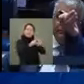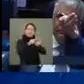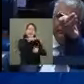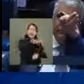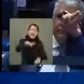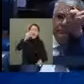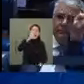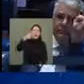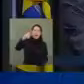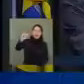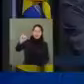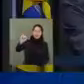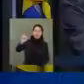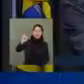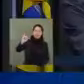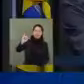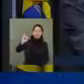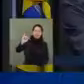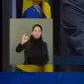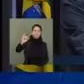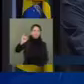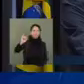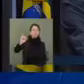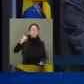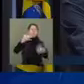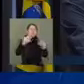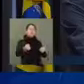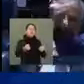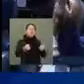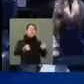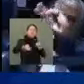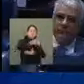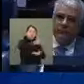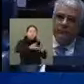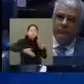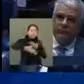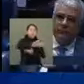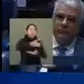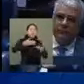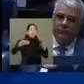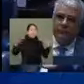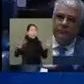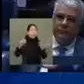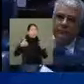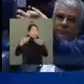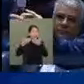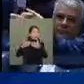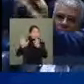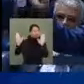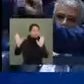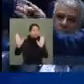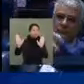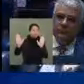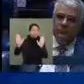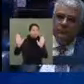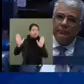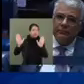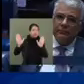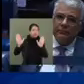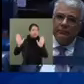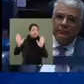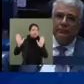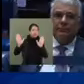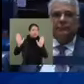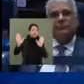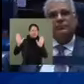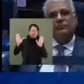você fez uma sugestão, então vamos fazer uma troca aqui. Eu estou inaugurando este ano, em Águas Lindas, aqui no entorno de